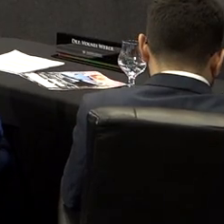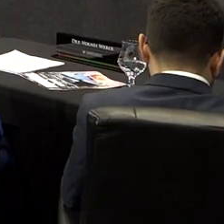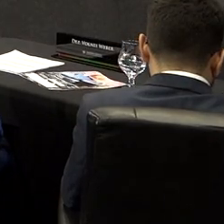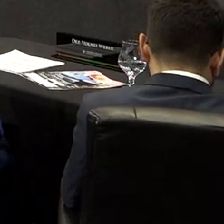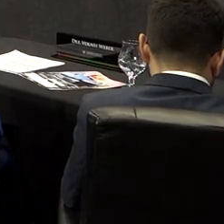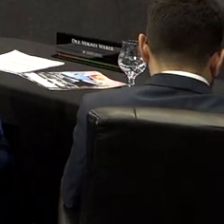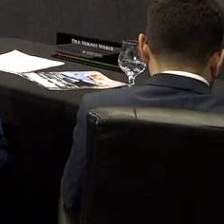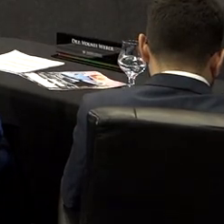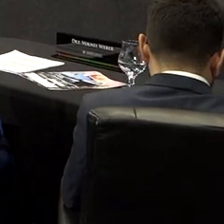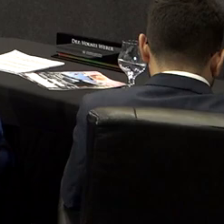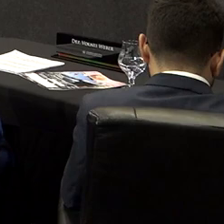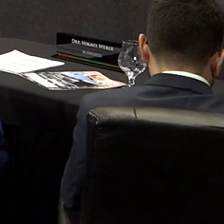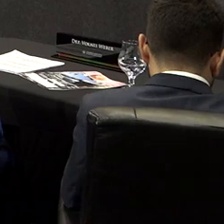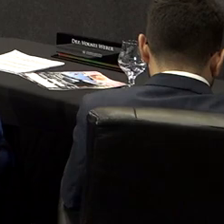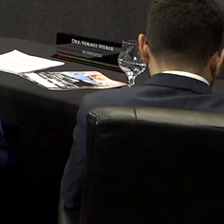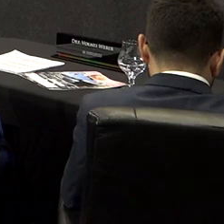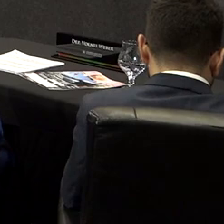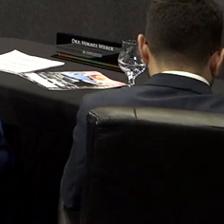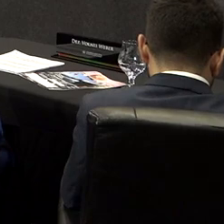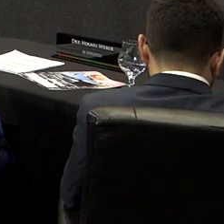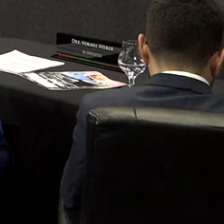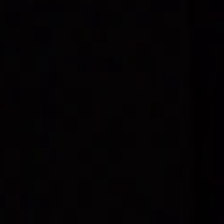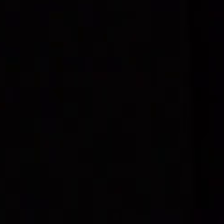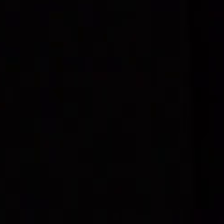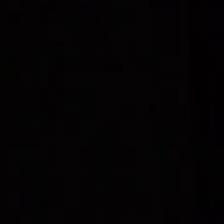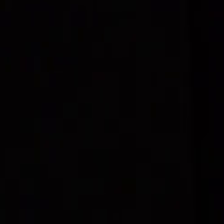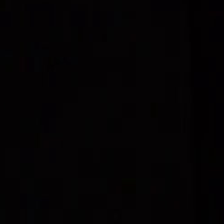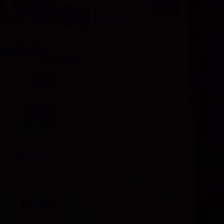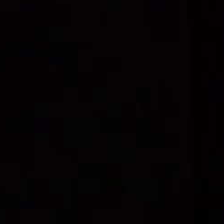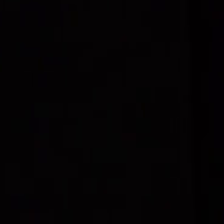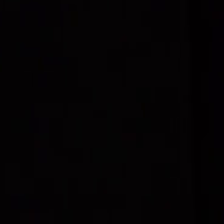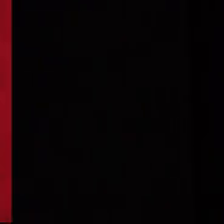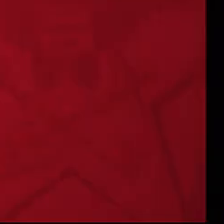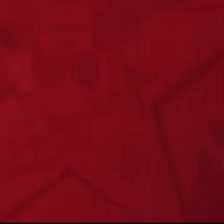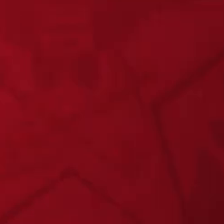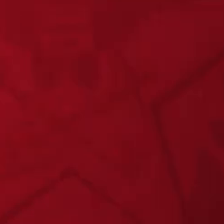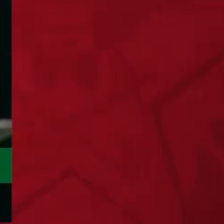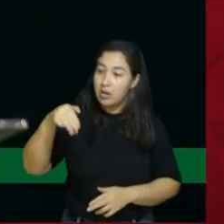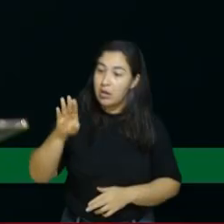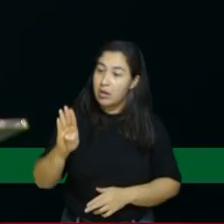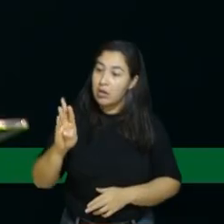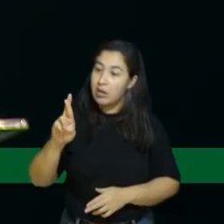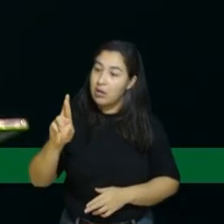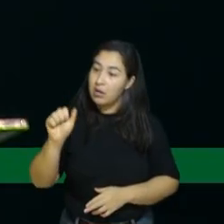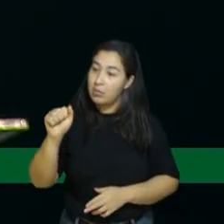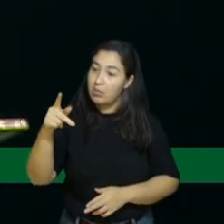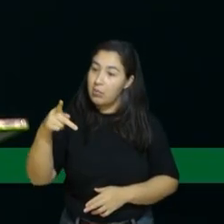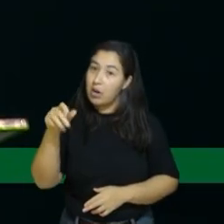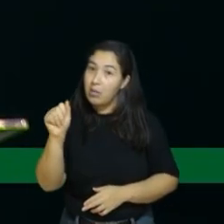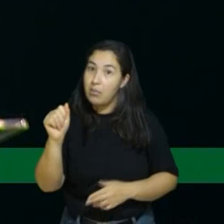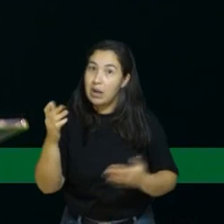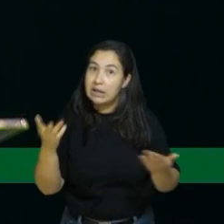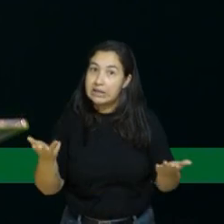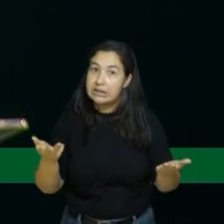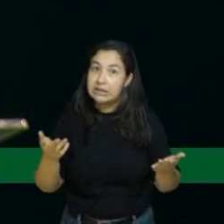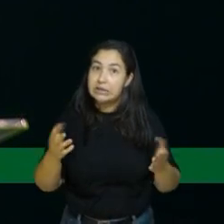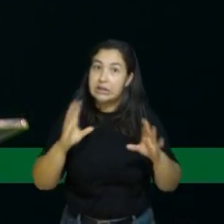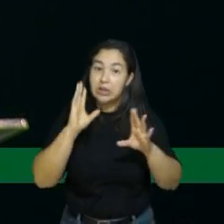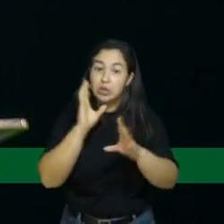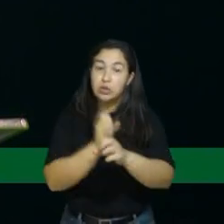e privadas e apresentou um projeto de lei para conter o número de casos. Foram invadidas o total